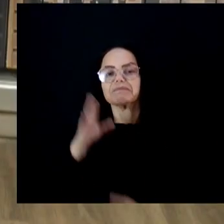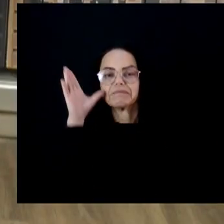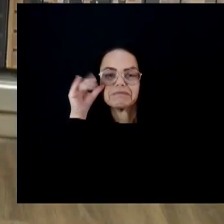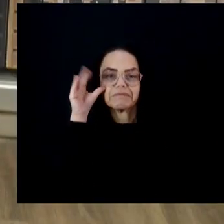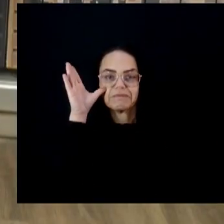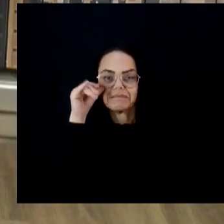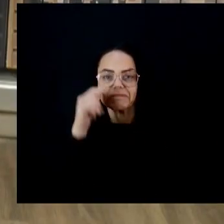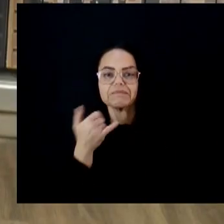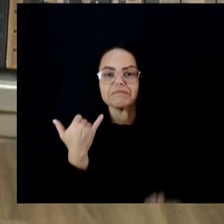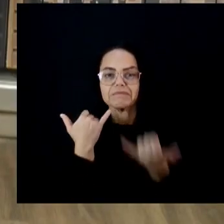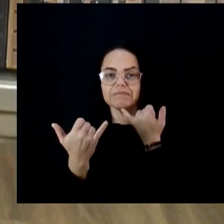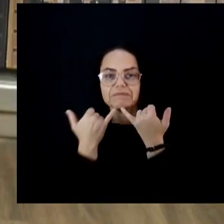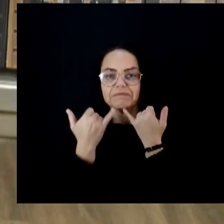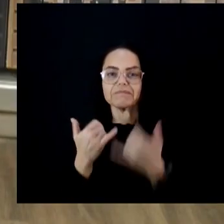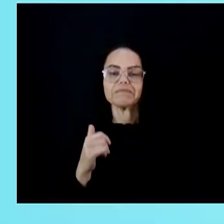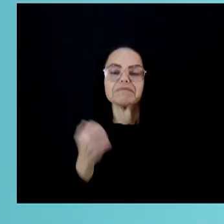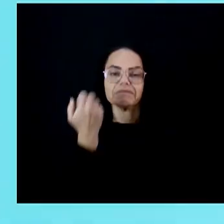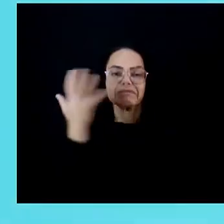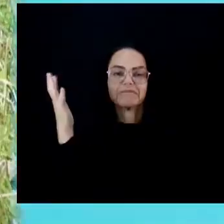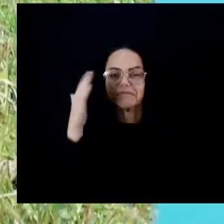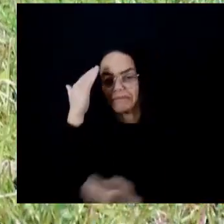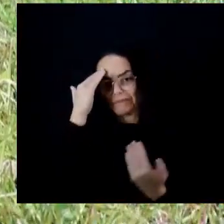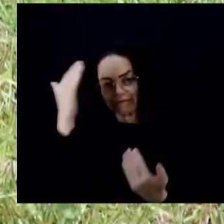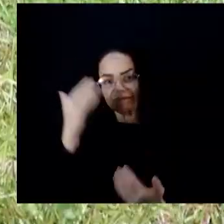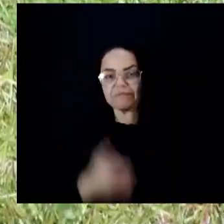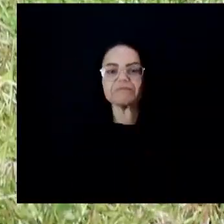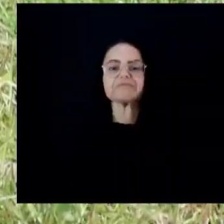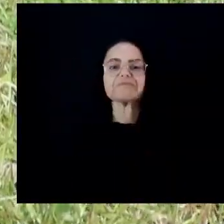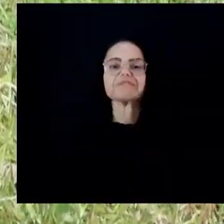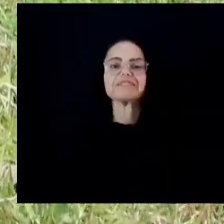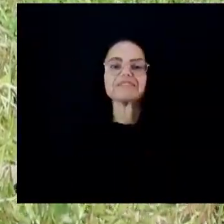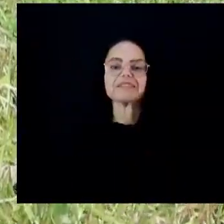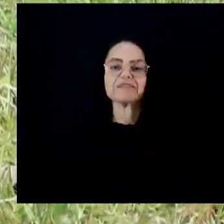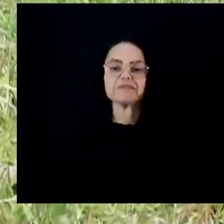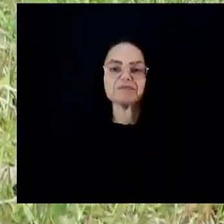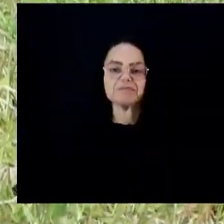do meio ambiente. Até o próximo Giro Ambiental.